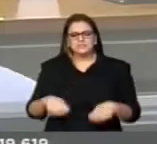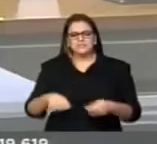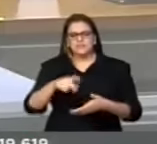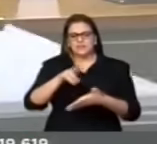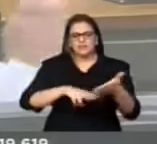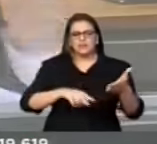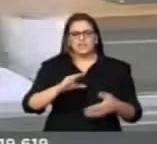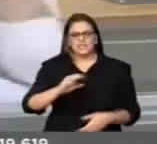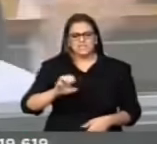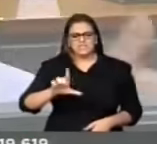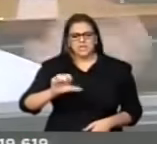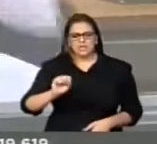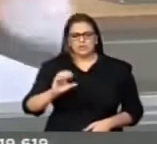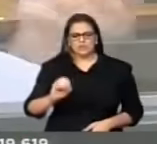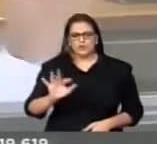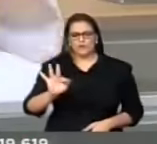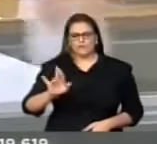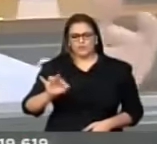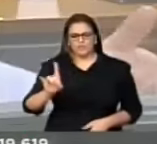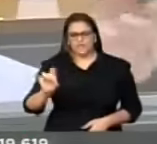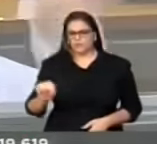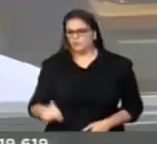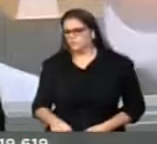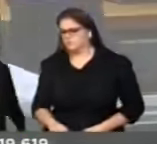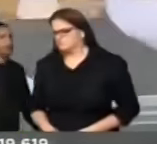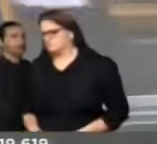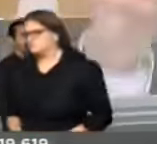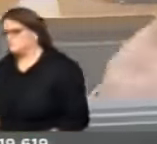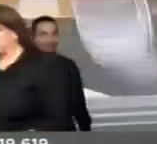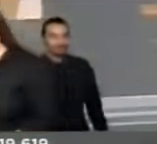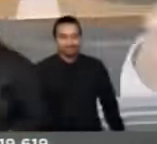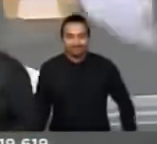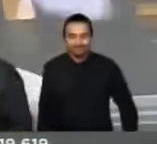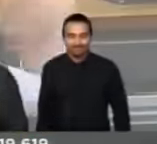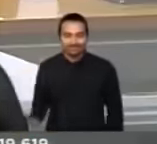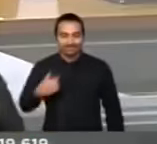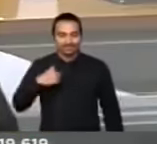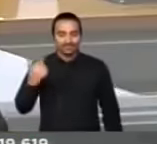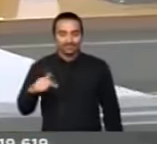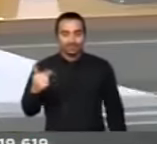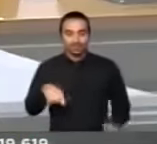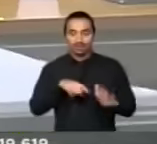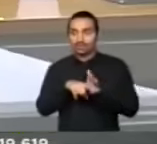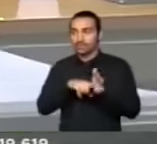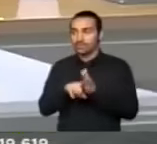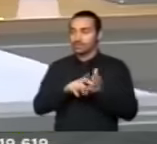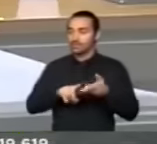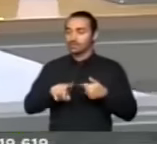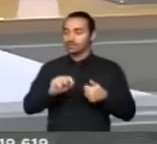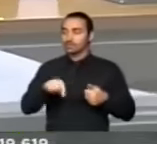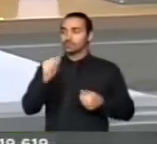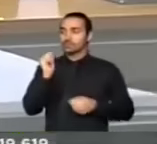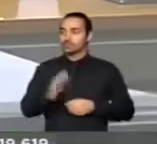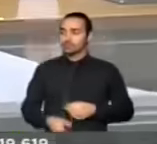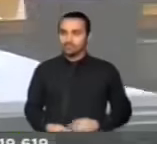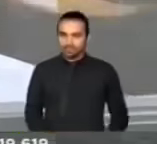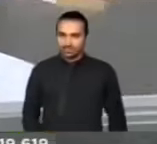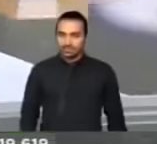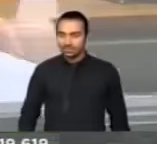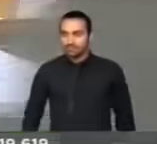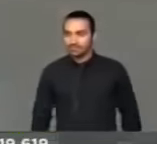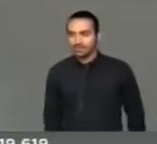Furtado, precisa ler economista que pensa o Brasil e não quem consulta os dealers do mercado de madrugada, que são